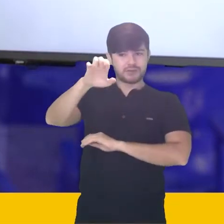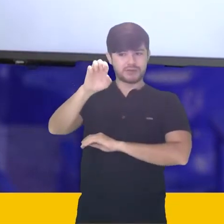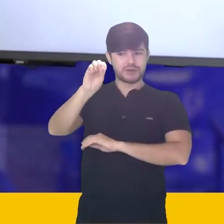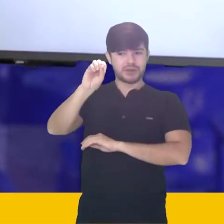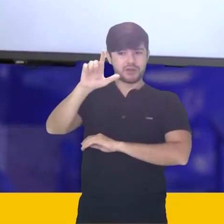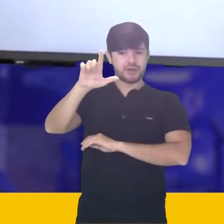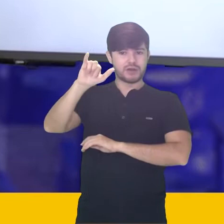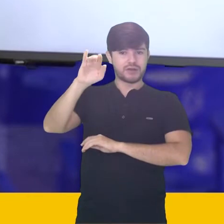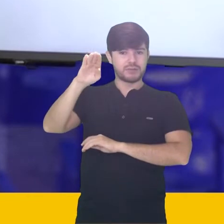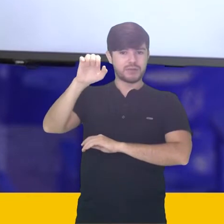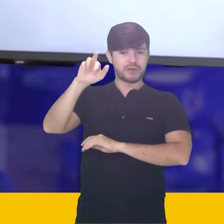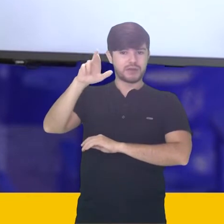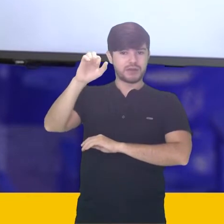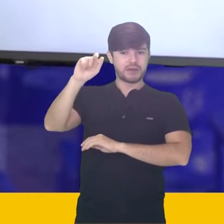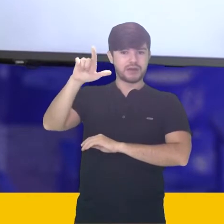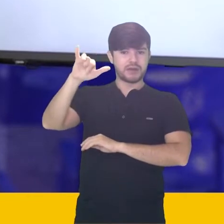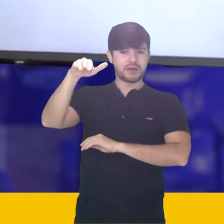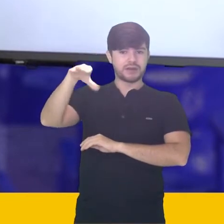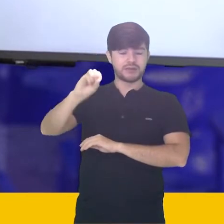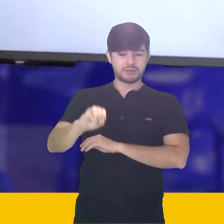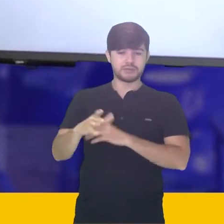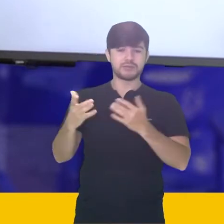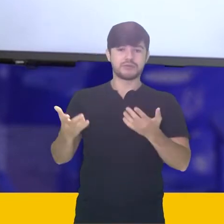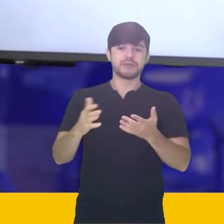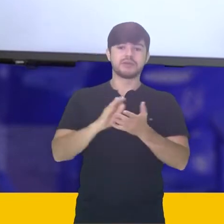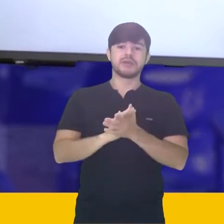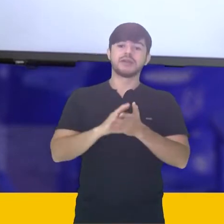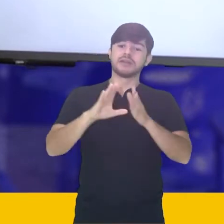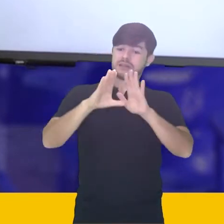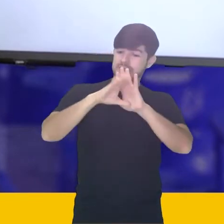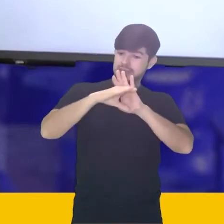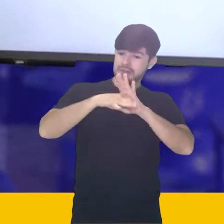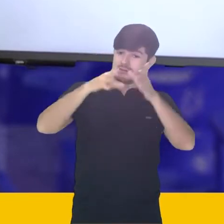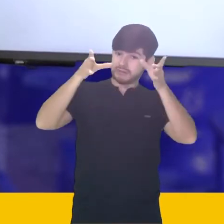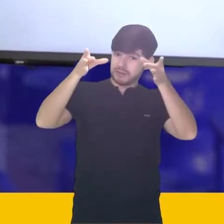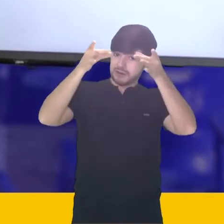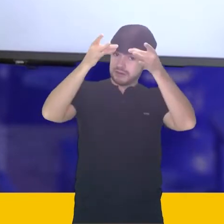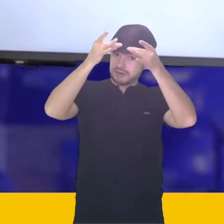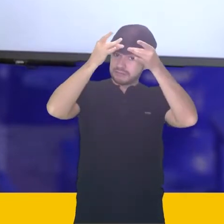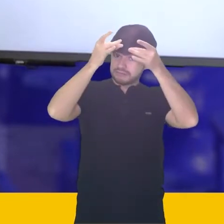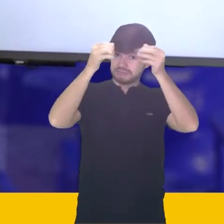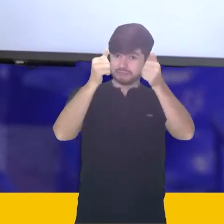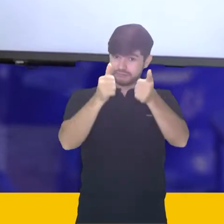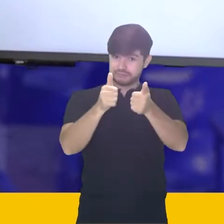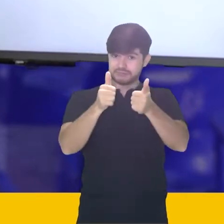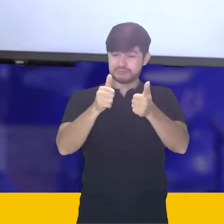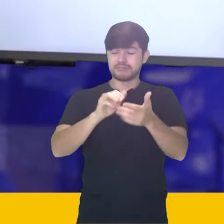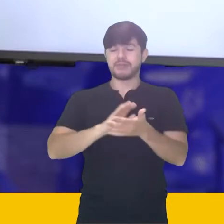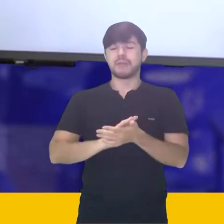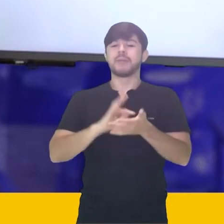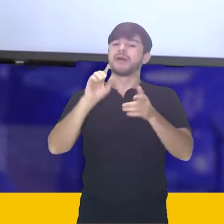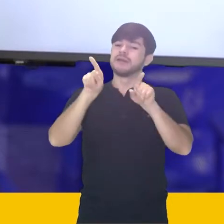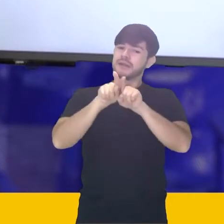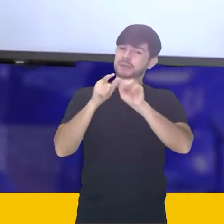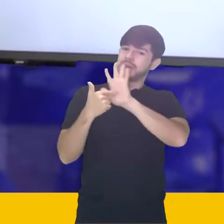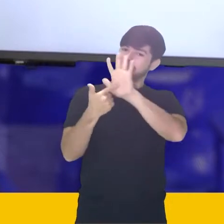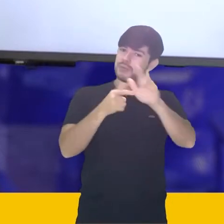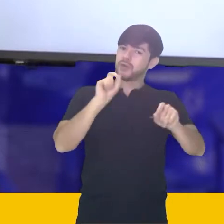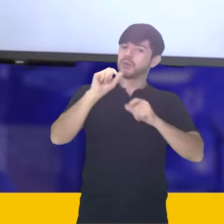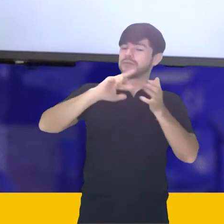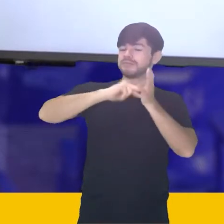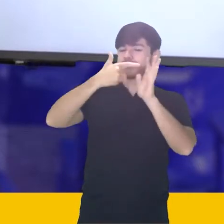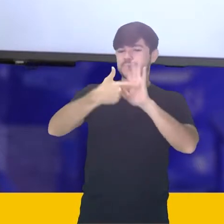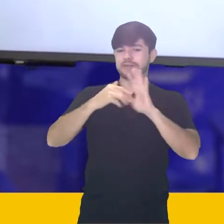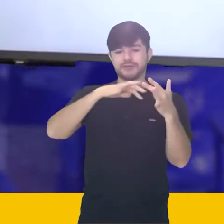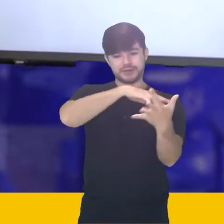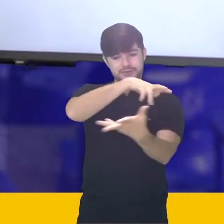você guardar esse conceito com você, porque ele fundamenta, ele dá a base do que é a globalização e também quando a gente